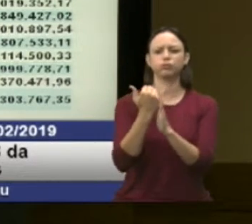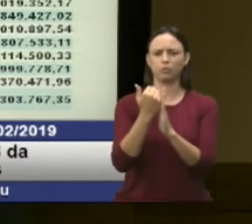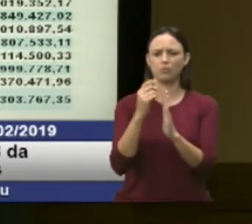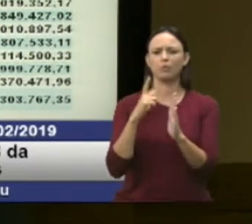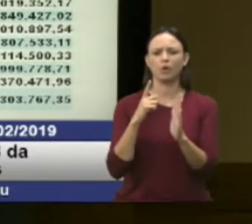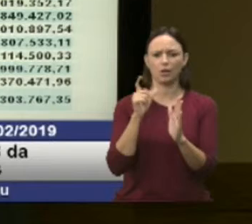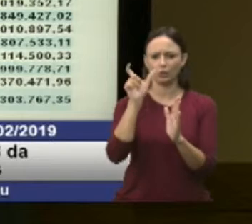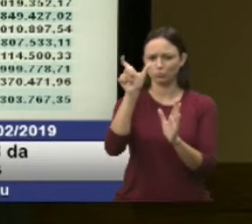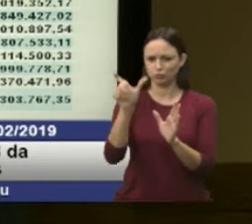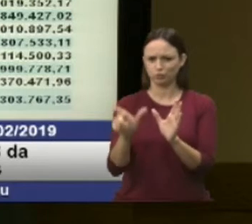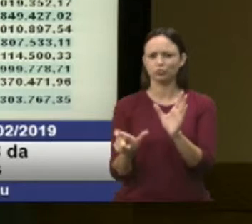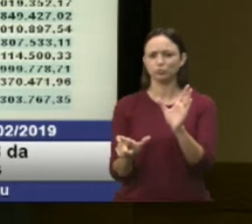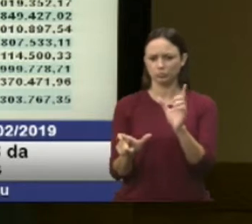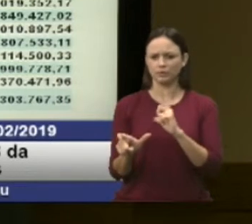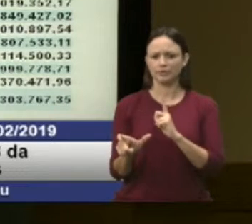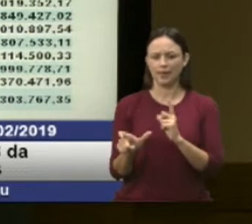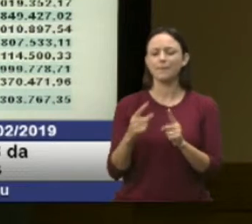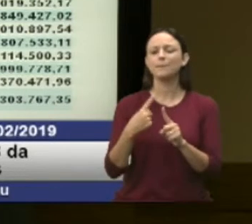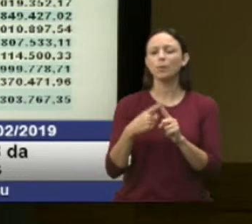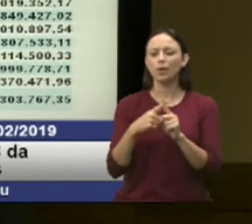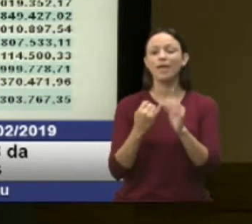né, devido à inflação,